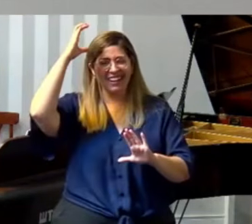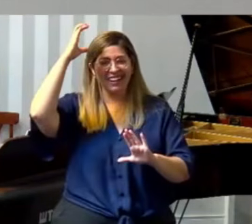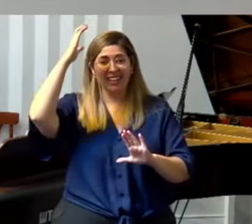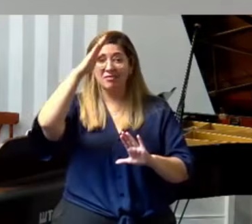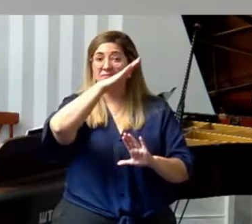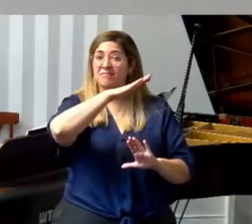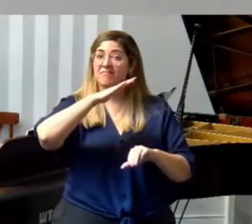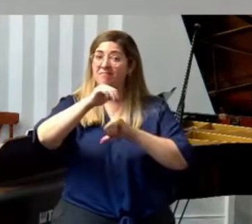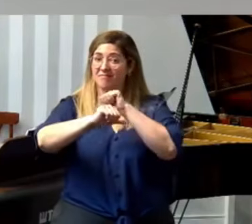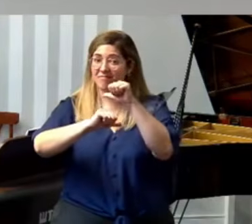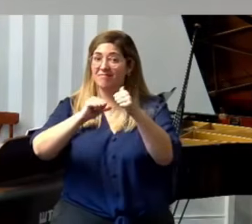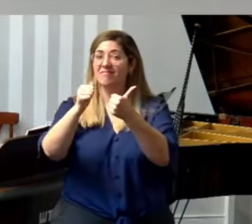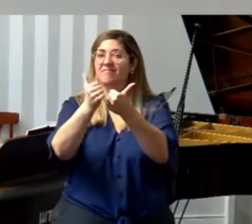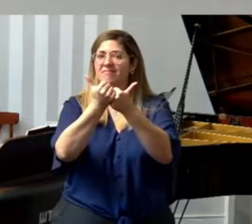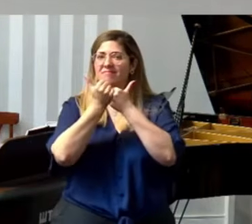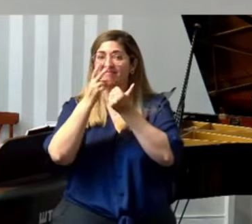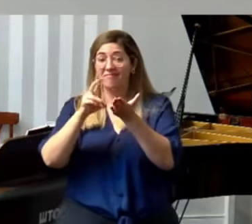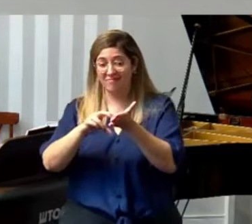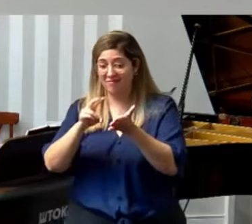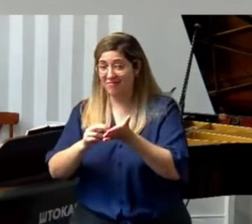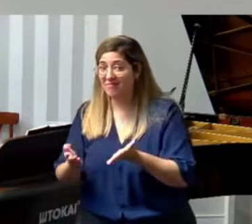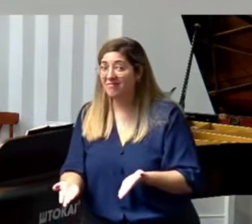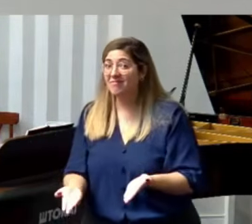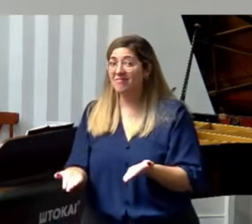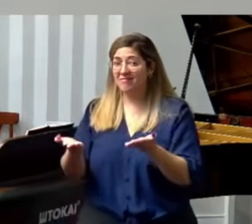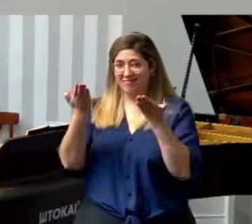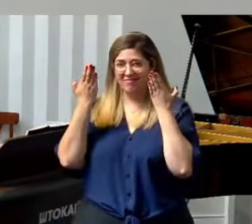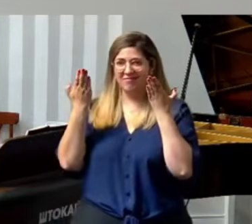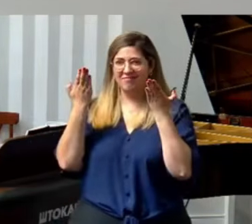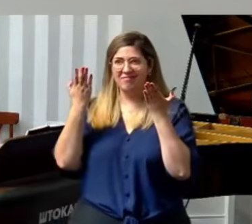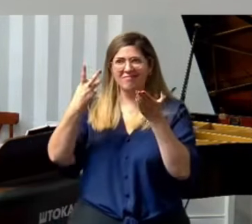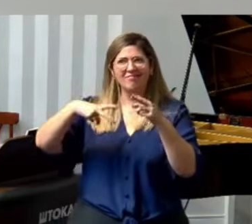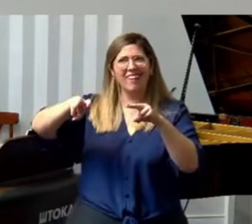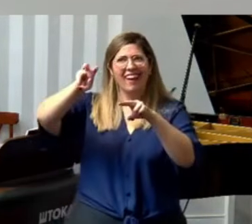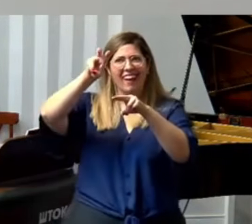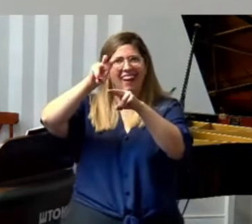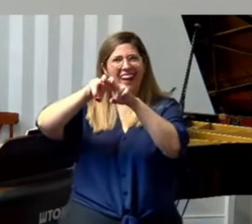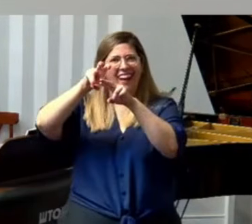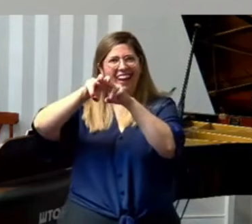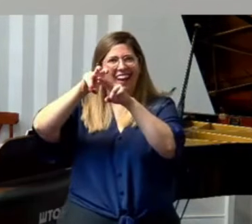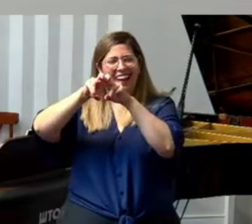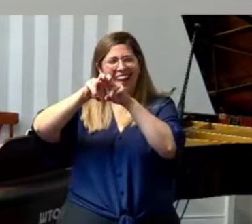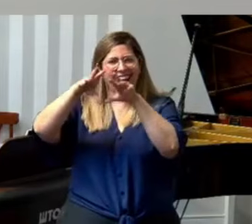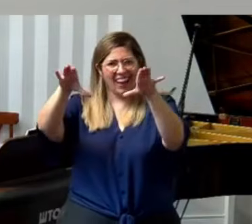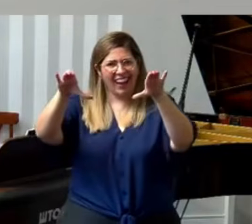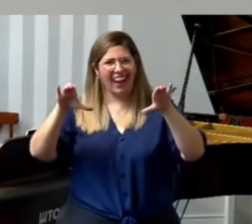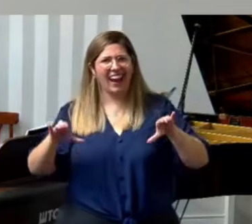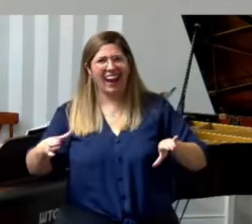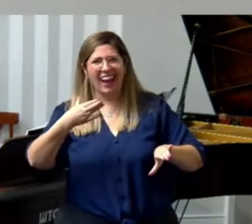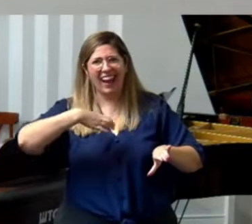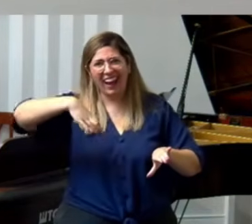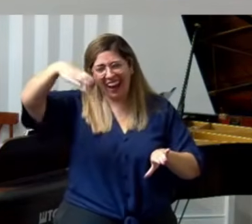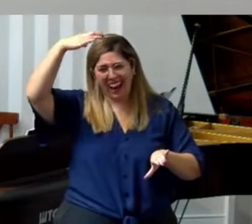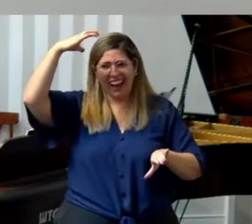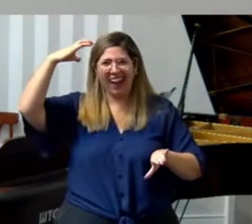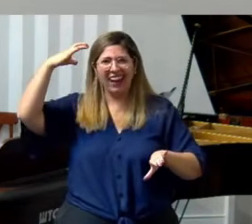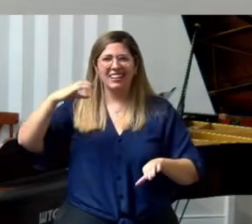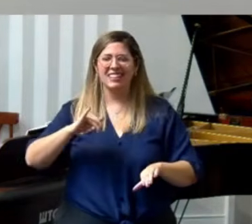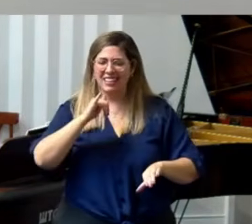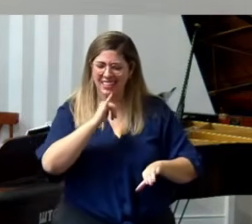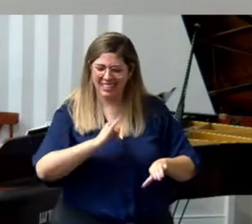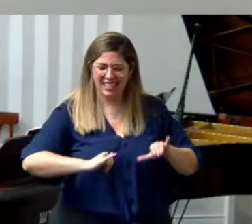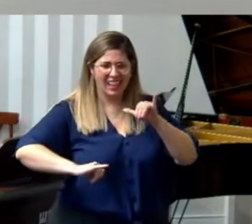que, morrendo numa cruz, ressuscitando ao terceiro dia, se assentasse sobre um trono e começasse a